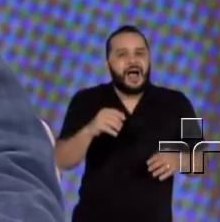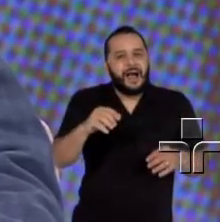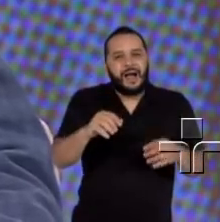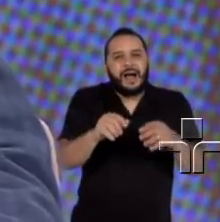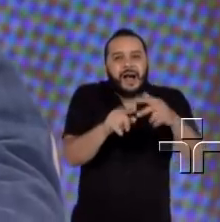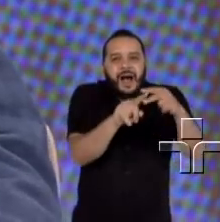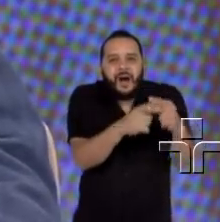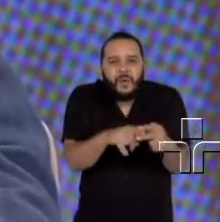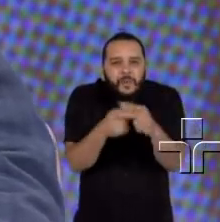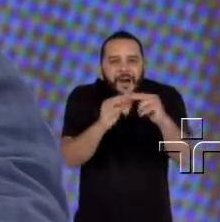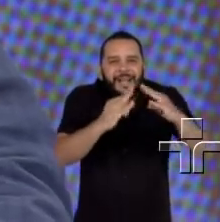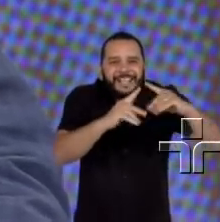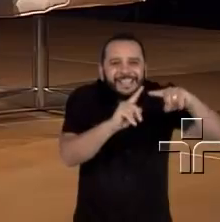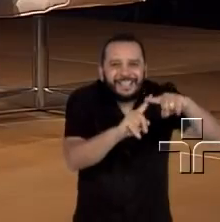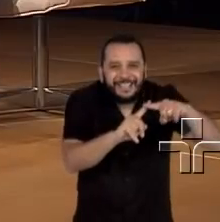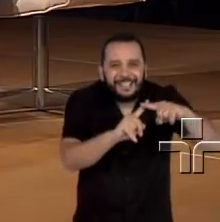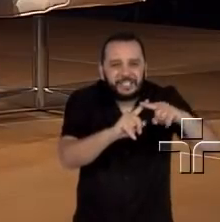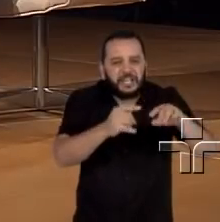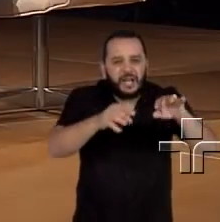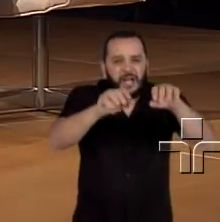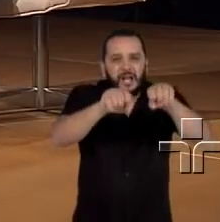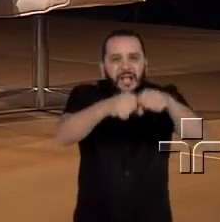igrejas.